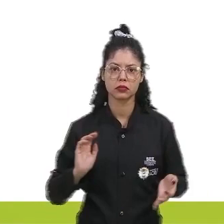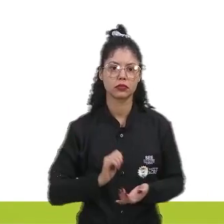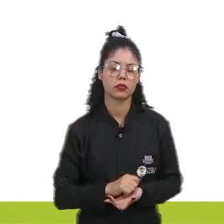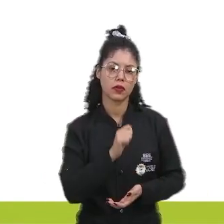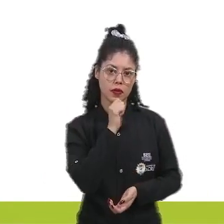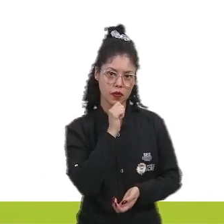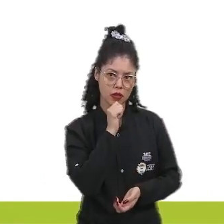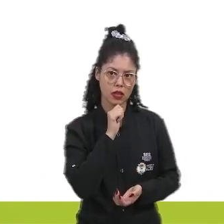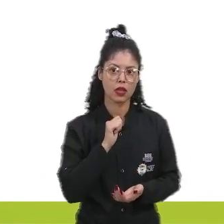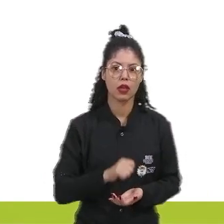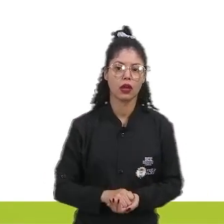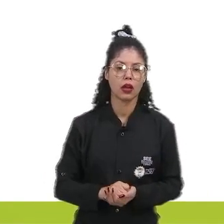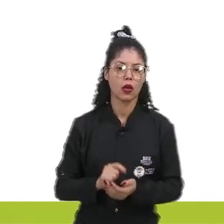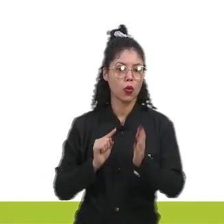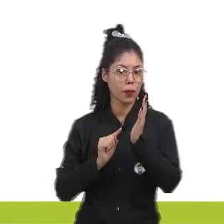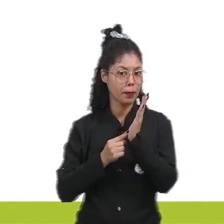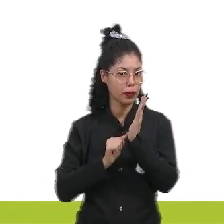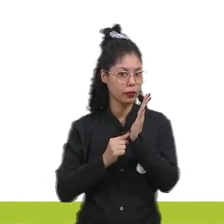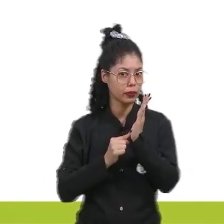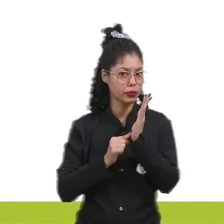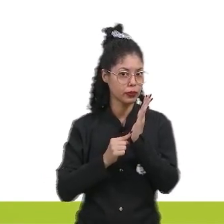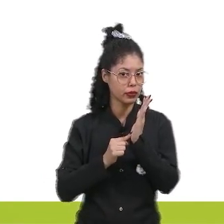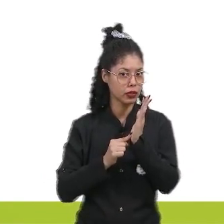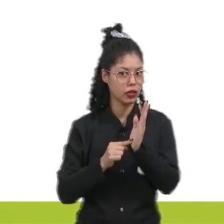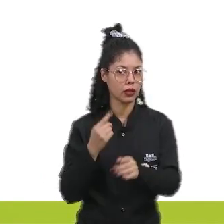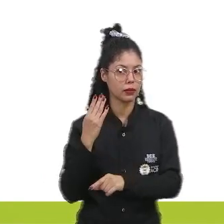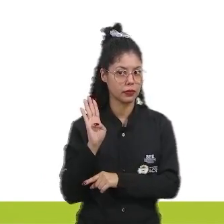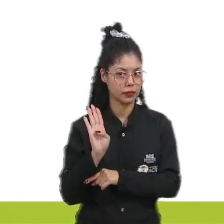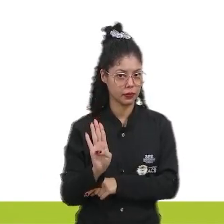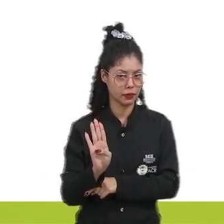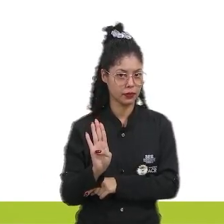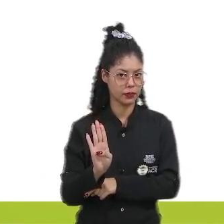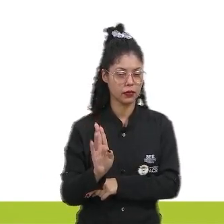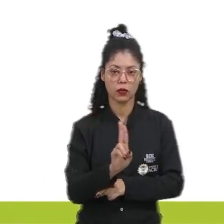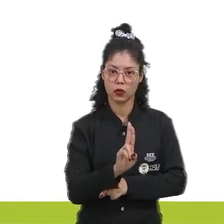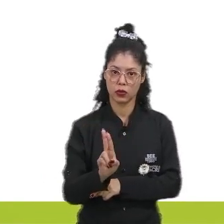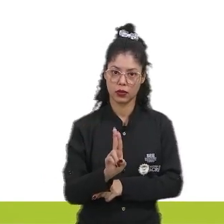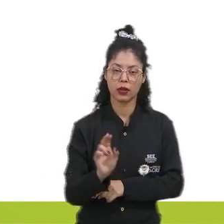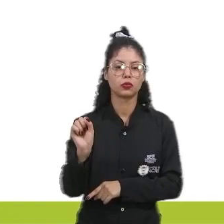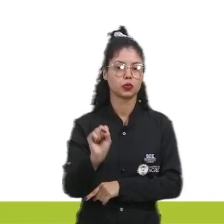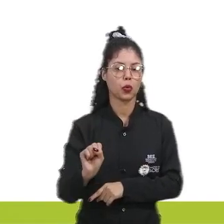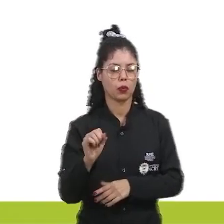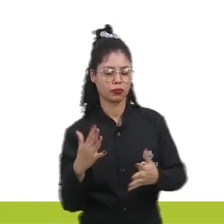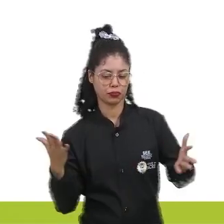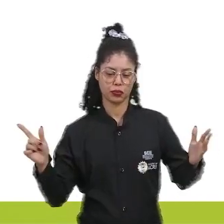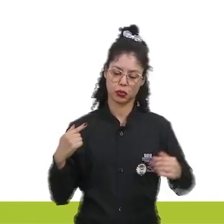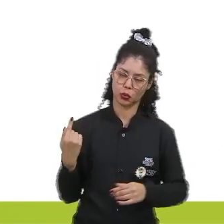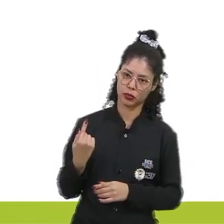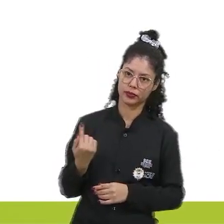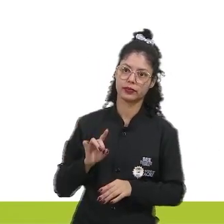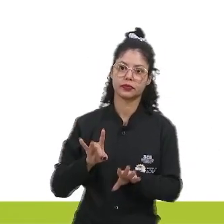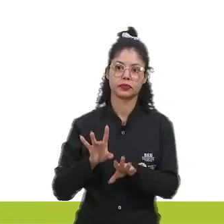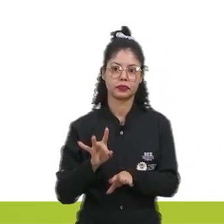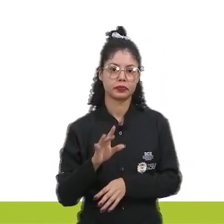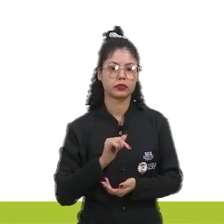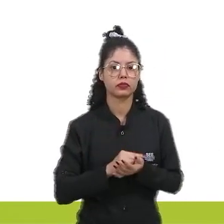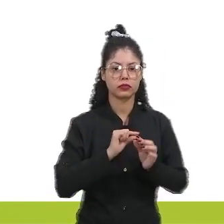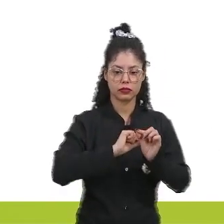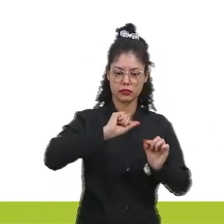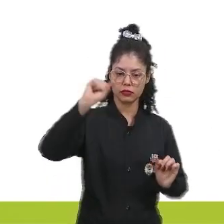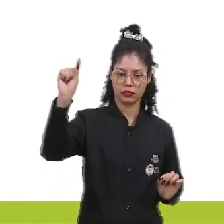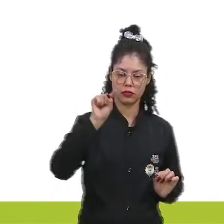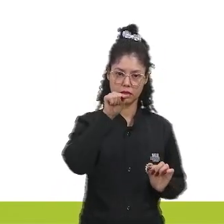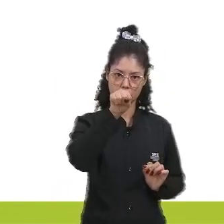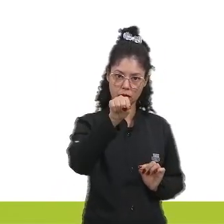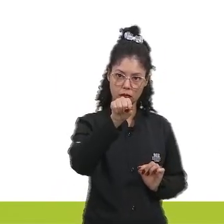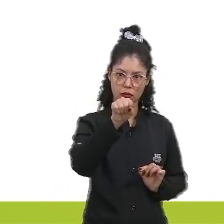gráfico que eu trabalhe, o ponto B vai ser sempre chamado de solteirão. É aquele cara que toca o eixo das ordenadas, que